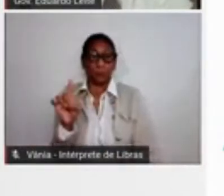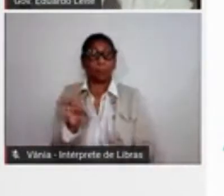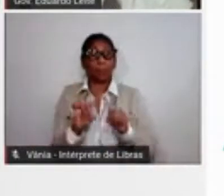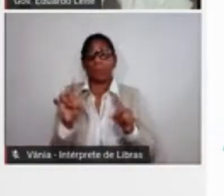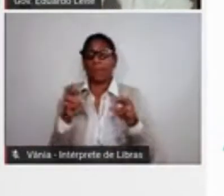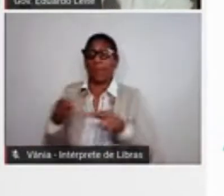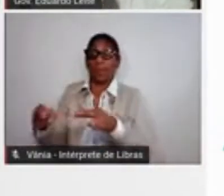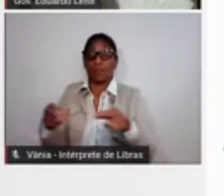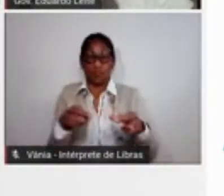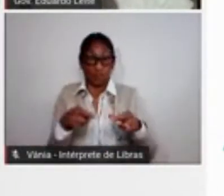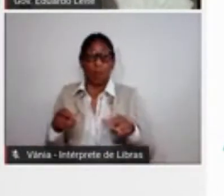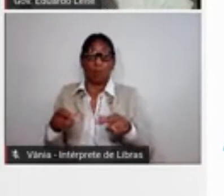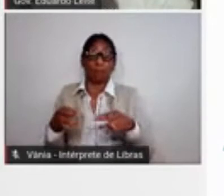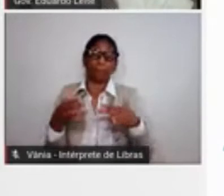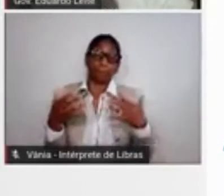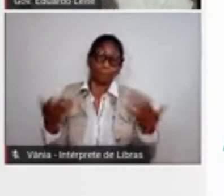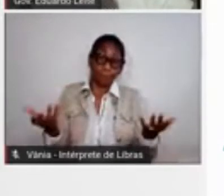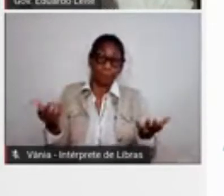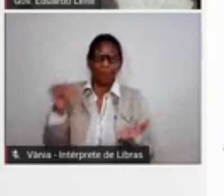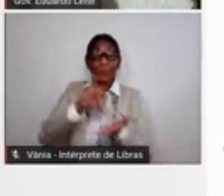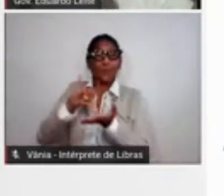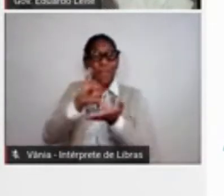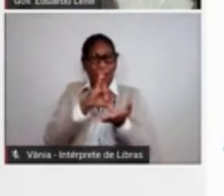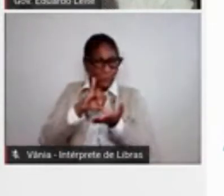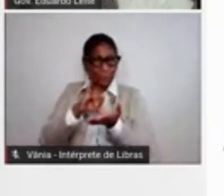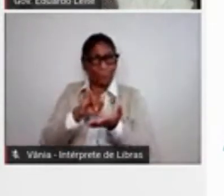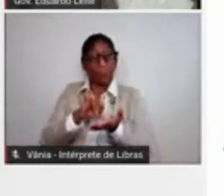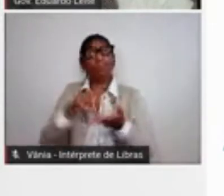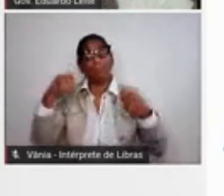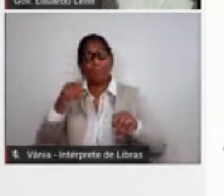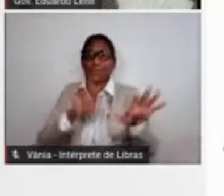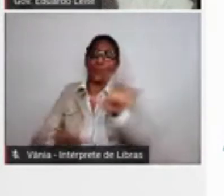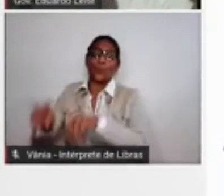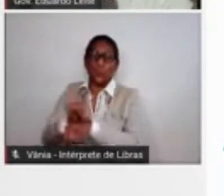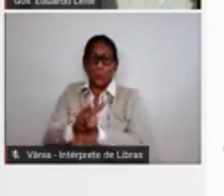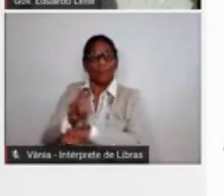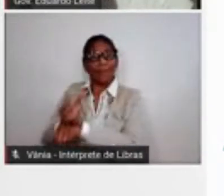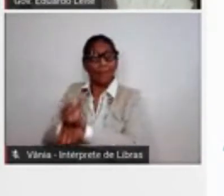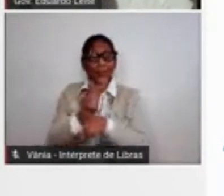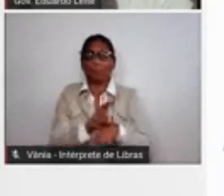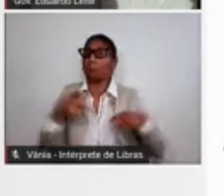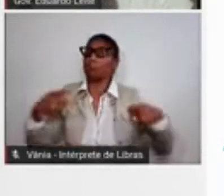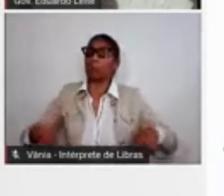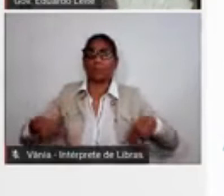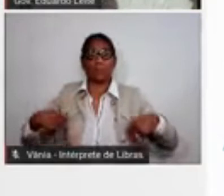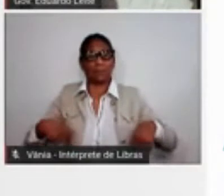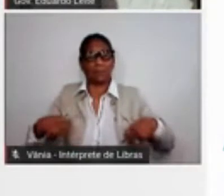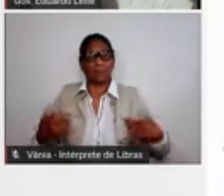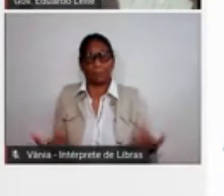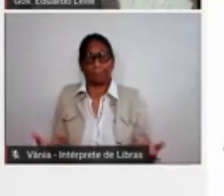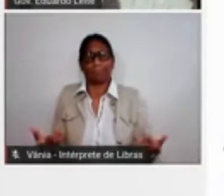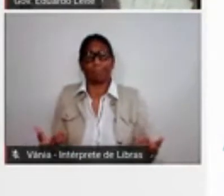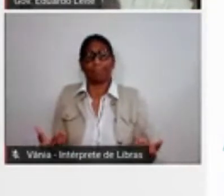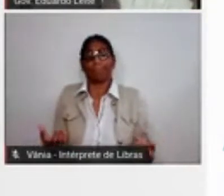num contexto em que seja algum cuidado em função, especialmente, dessa realidade